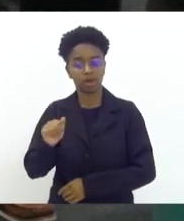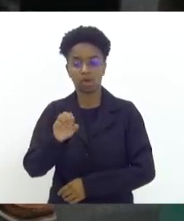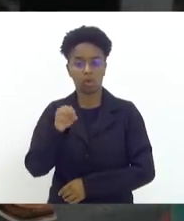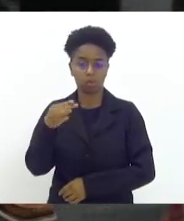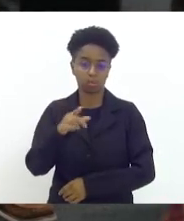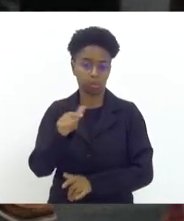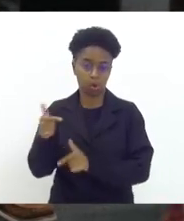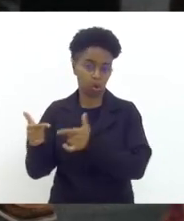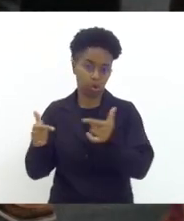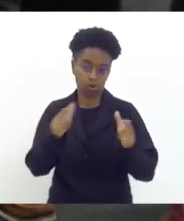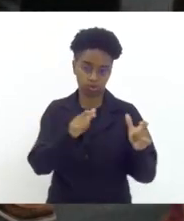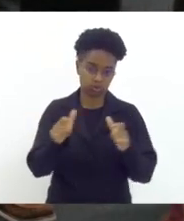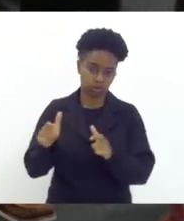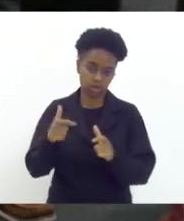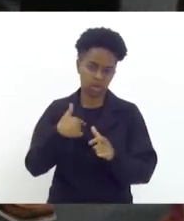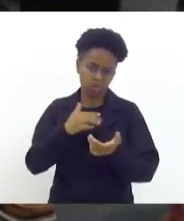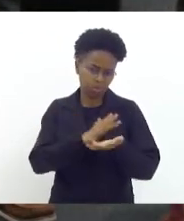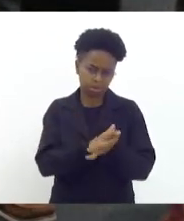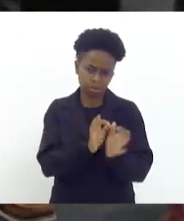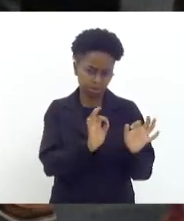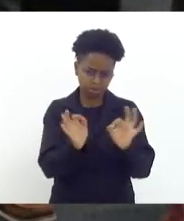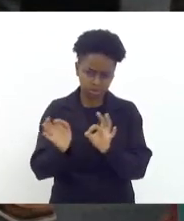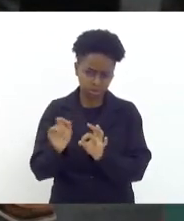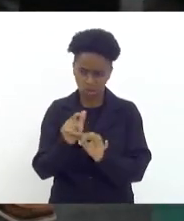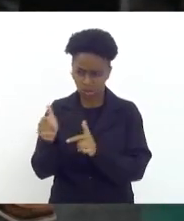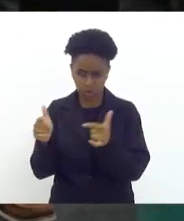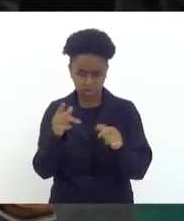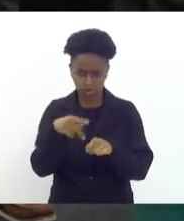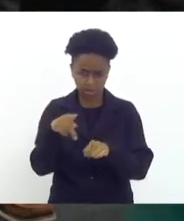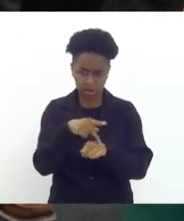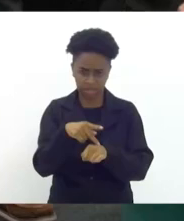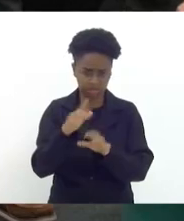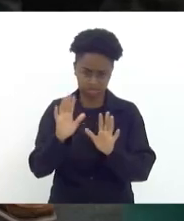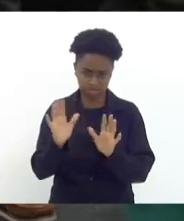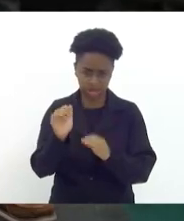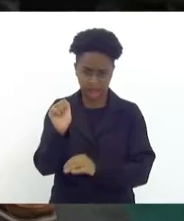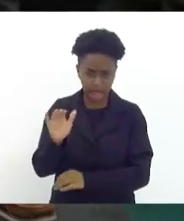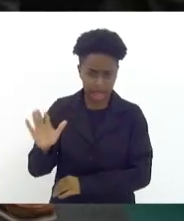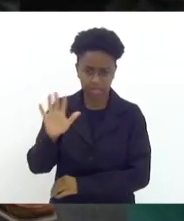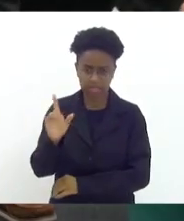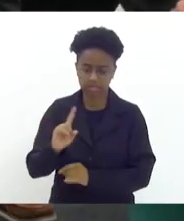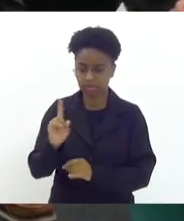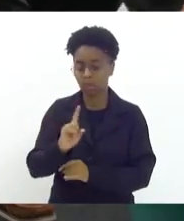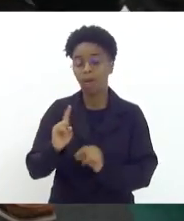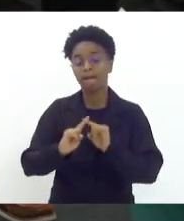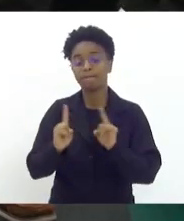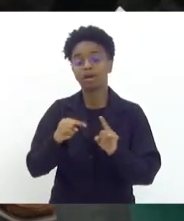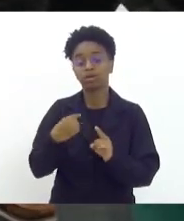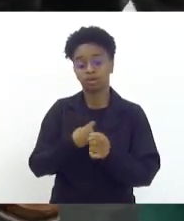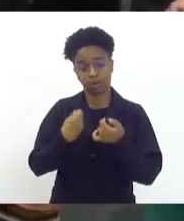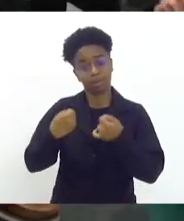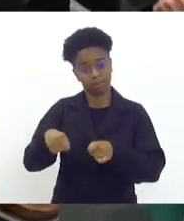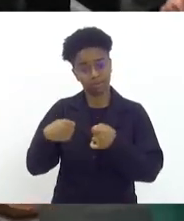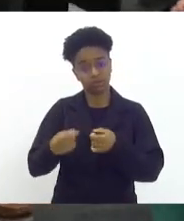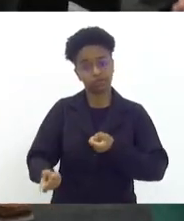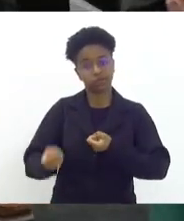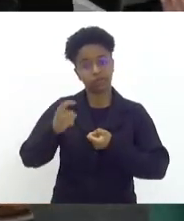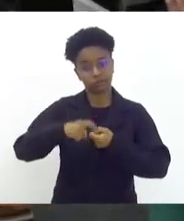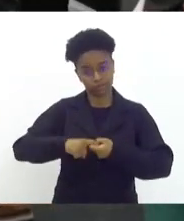etc nenhum preconceito contra os países asiáticos Mas quem está precisando muito retomar